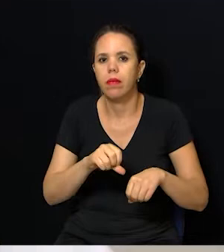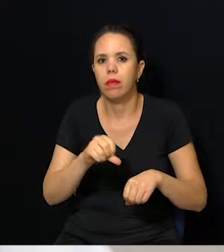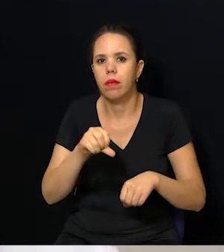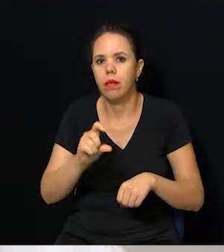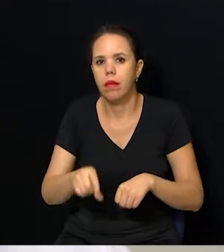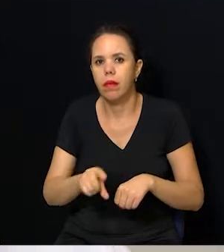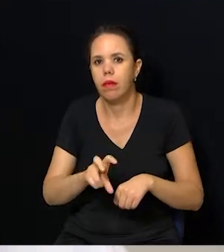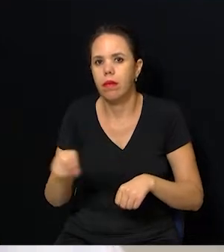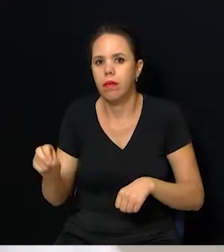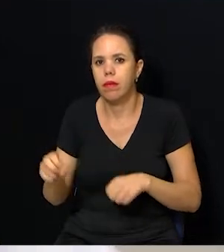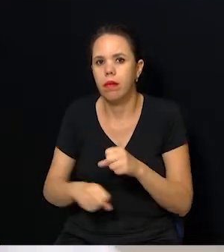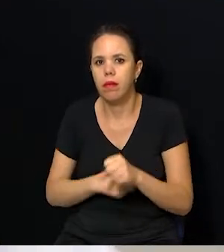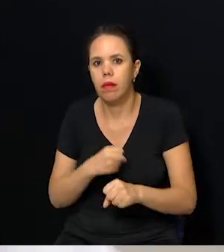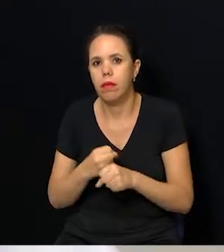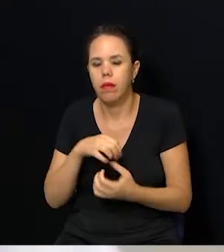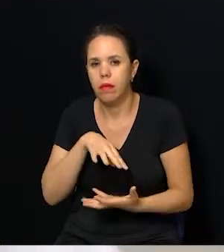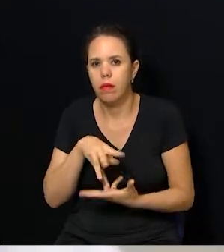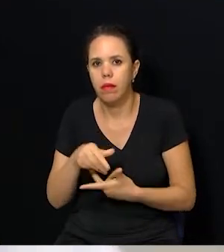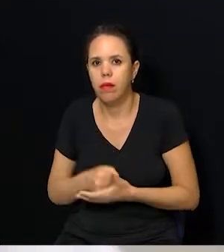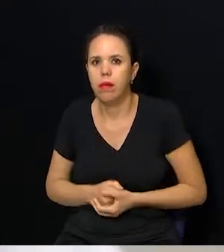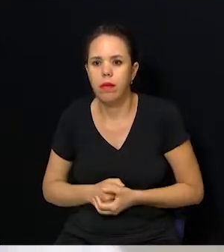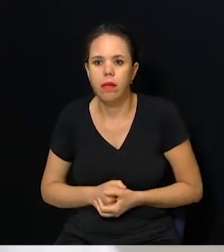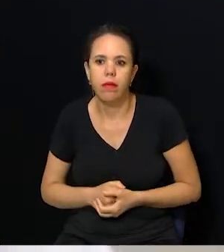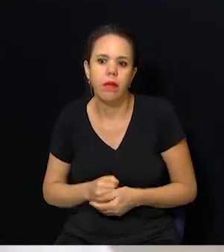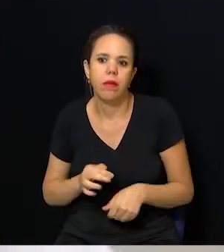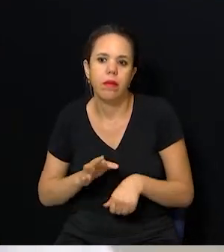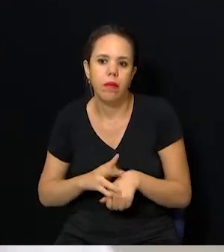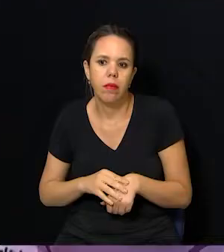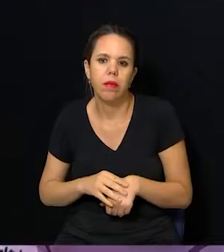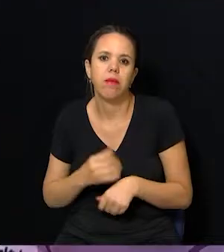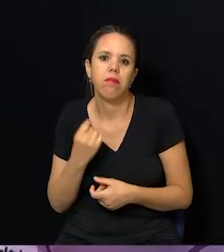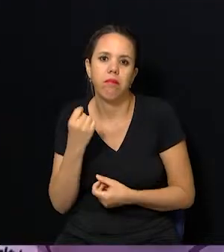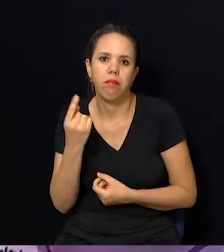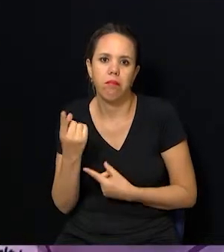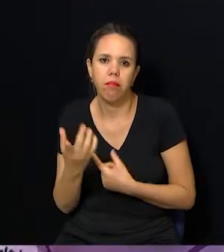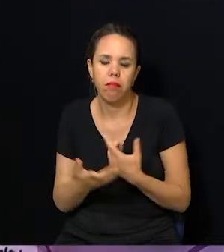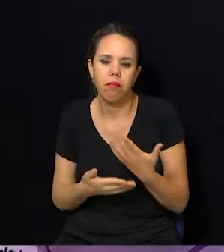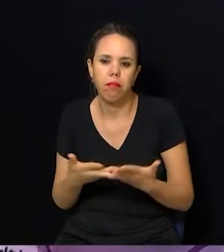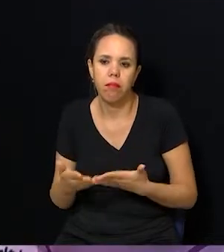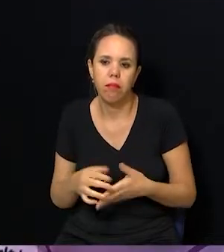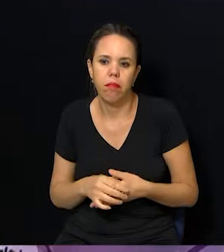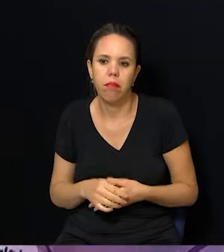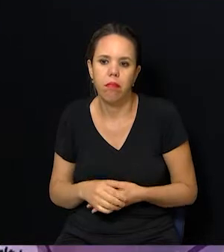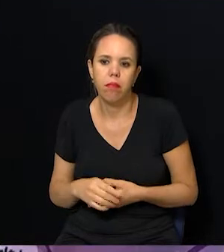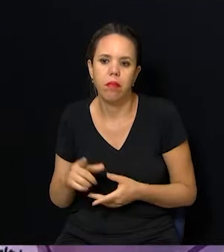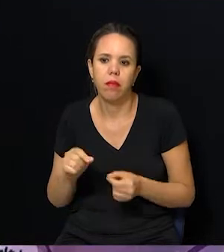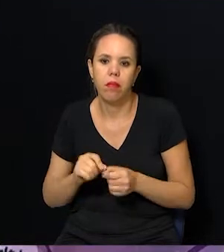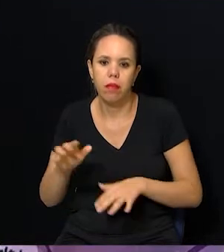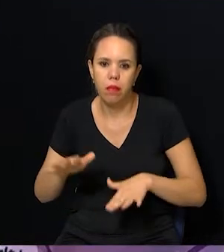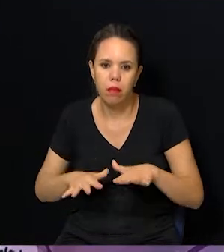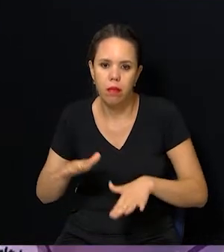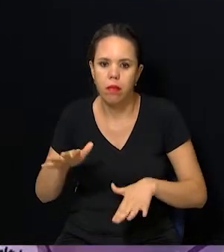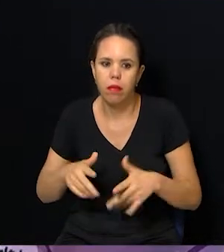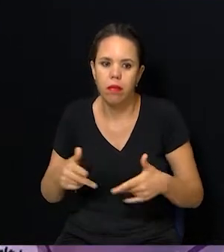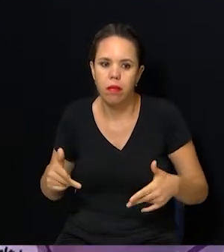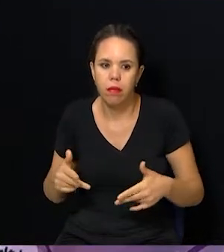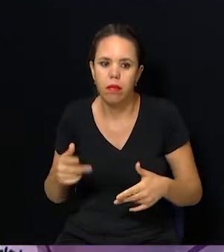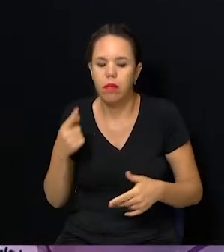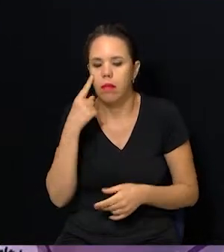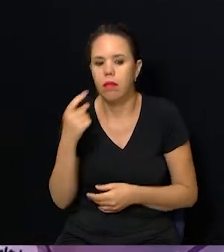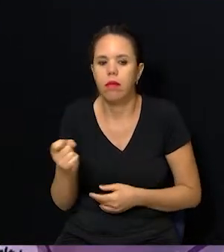ano, no mundo inteiro, tá? Então é uma doença realmente rara, mas é uma doença que tem peculiaridades